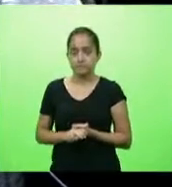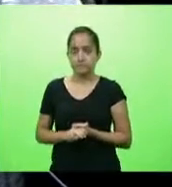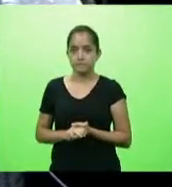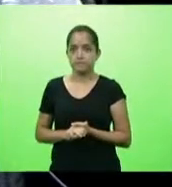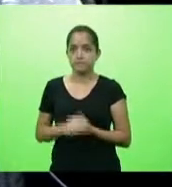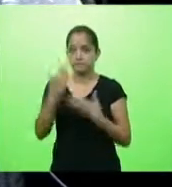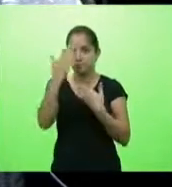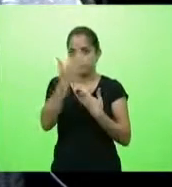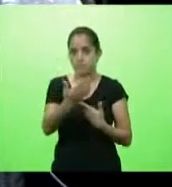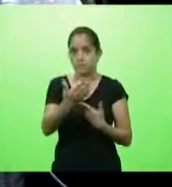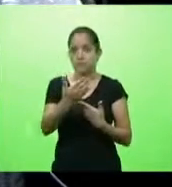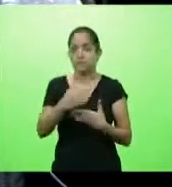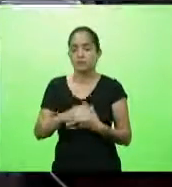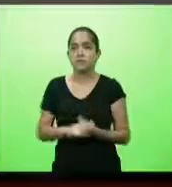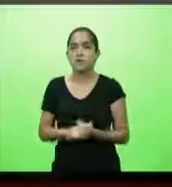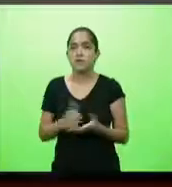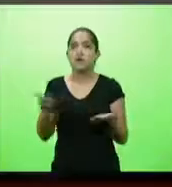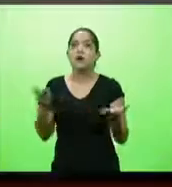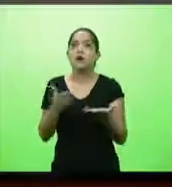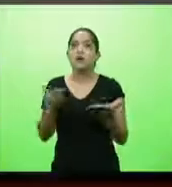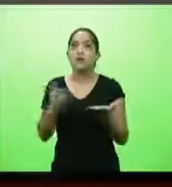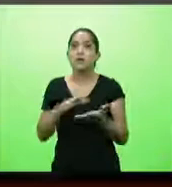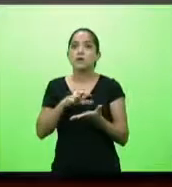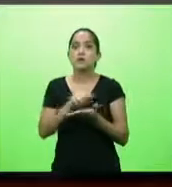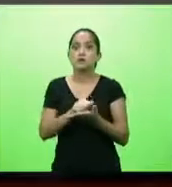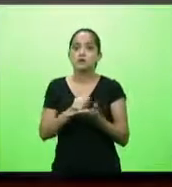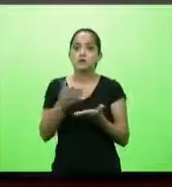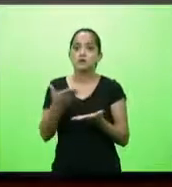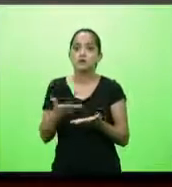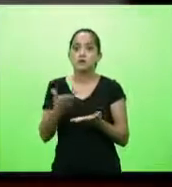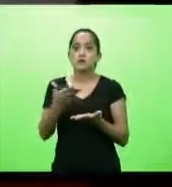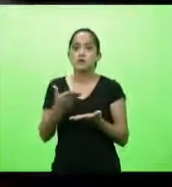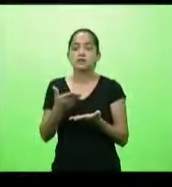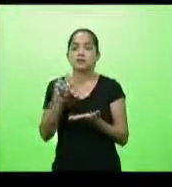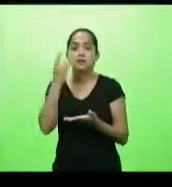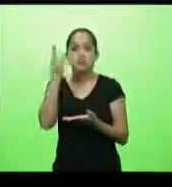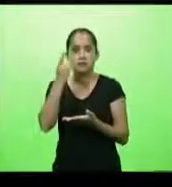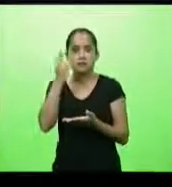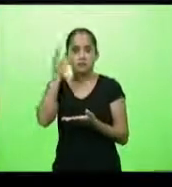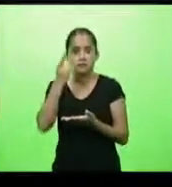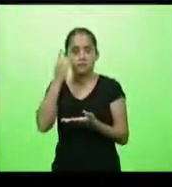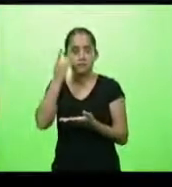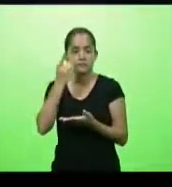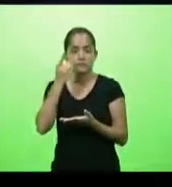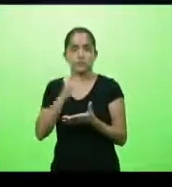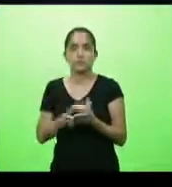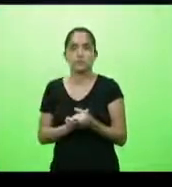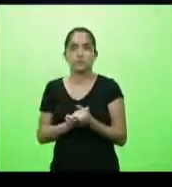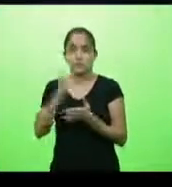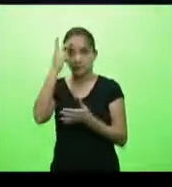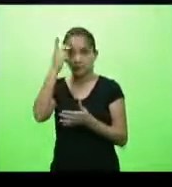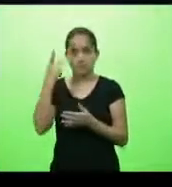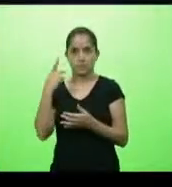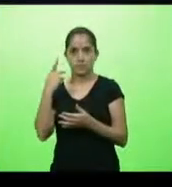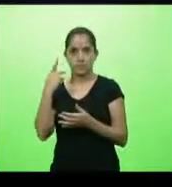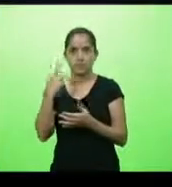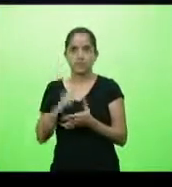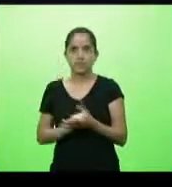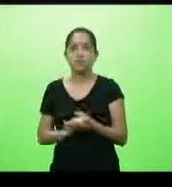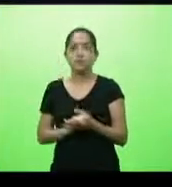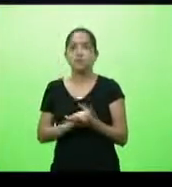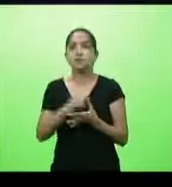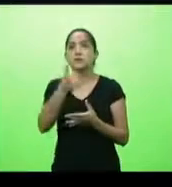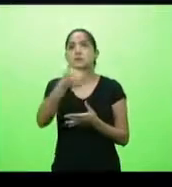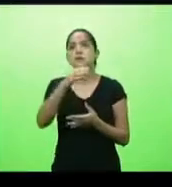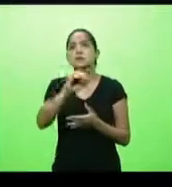Obrigado, deputado Gessé Lopes. Com a palavra, inscrita para falar em breves comunicações, deputada Paulinha, que tem o tempo por até